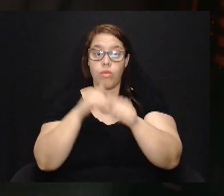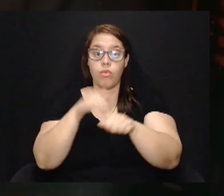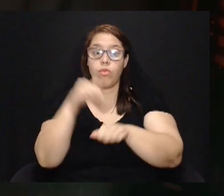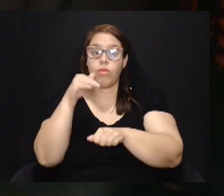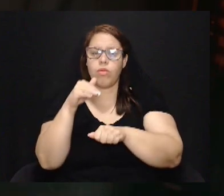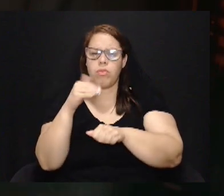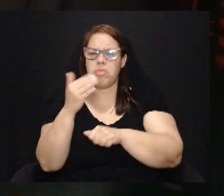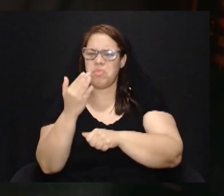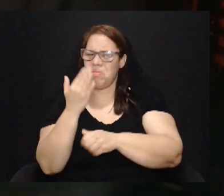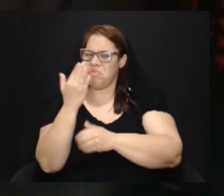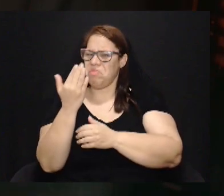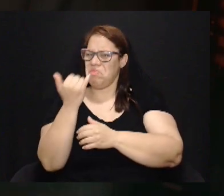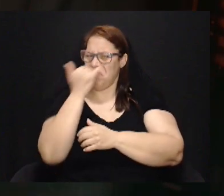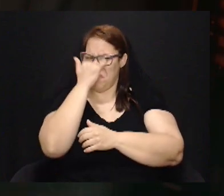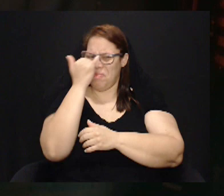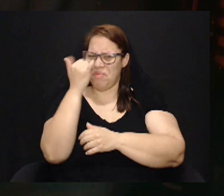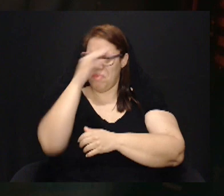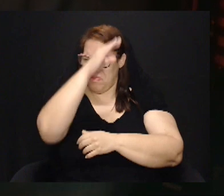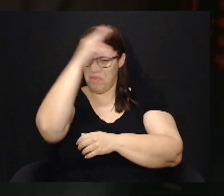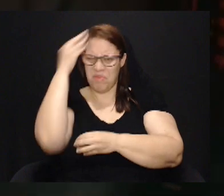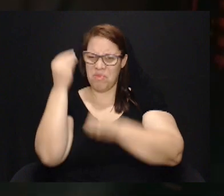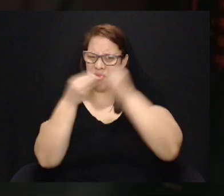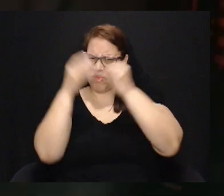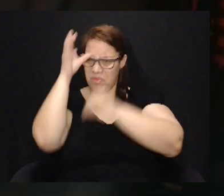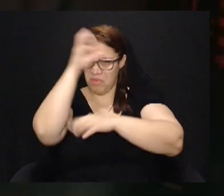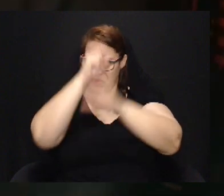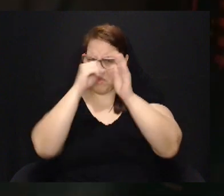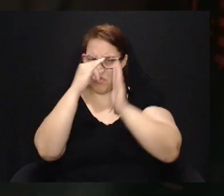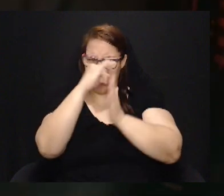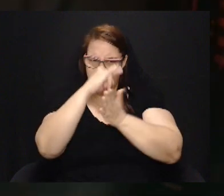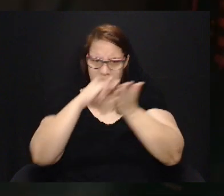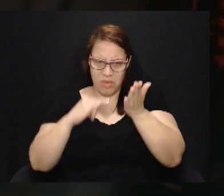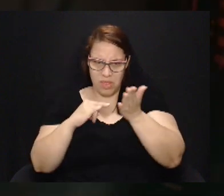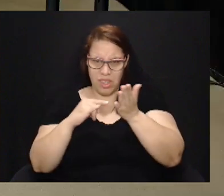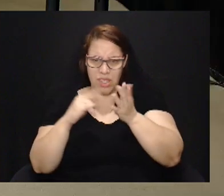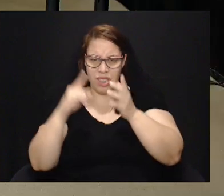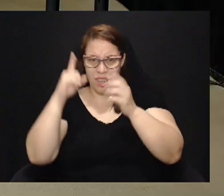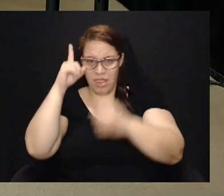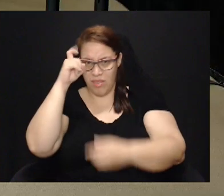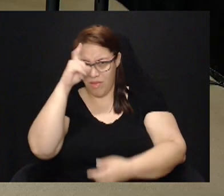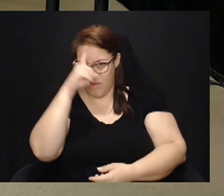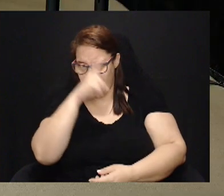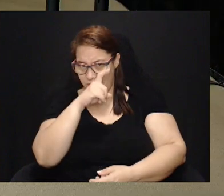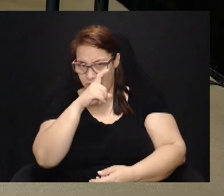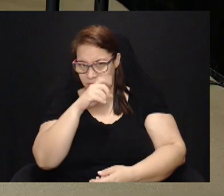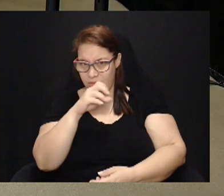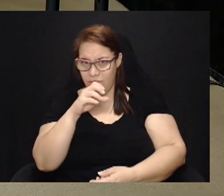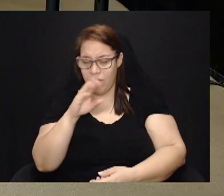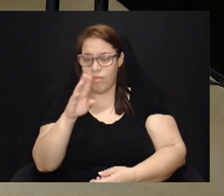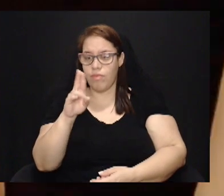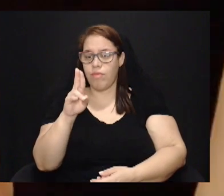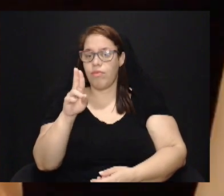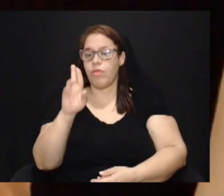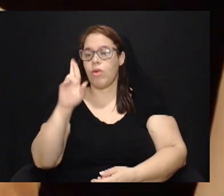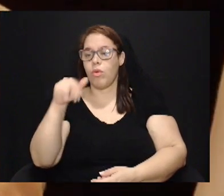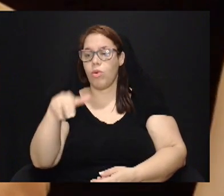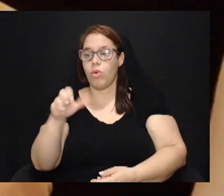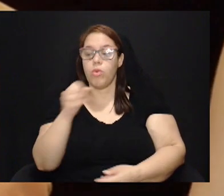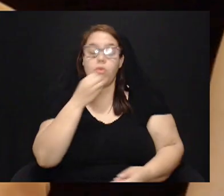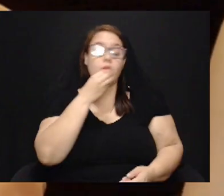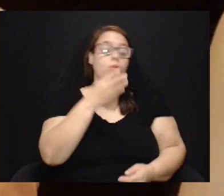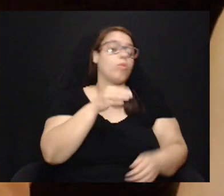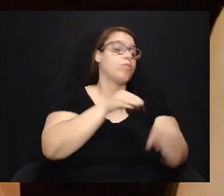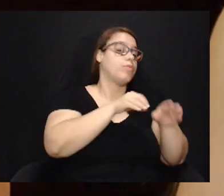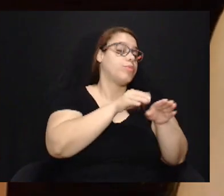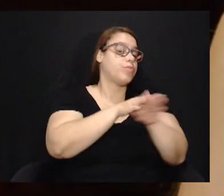o consumidor e como aprender a ler rótulos sem complicação. Vamos lá, doutora Bruna. Bom, uma dica é a